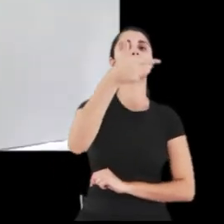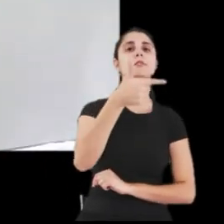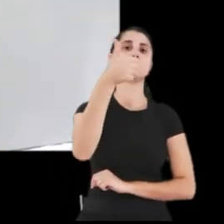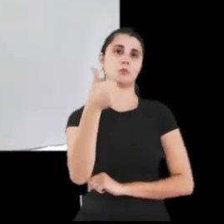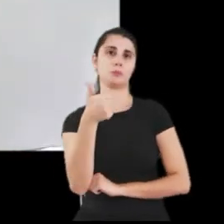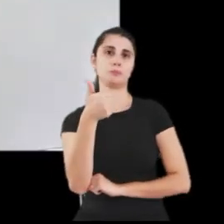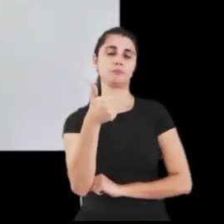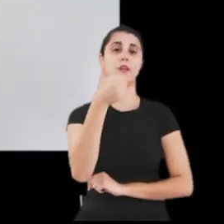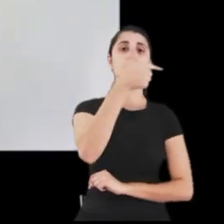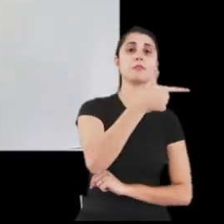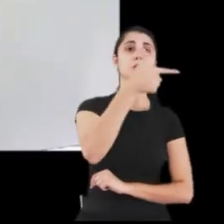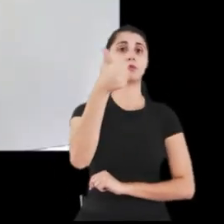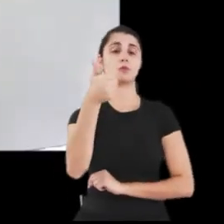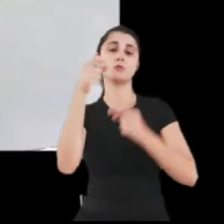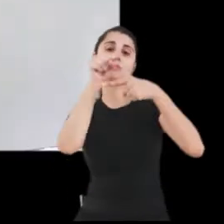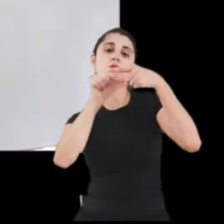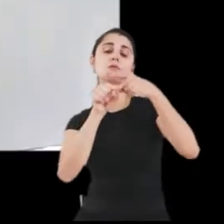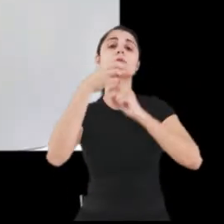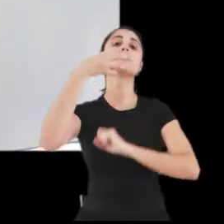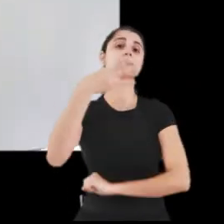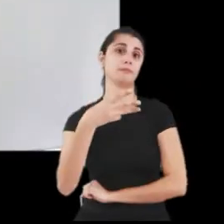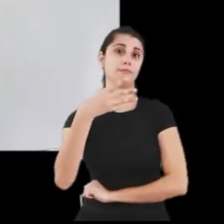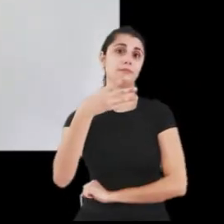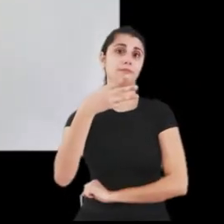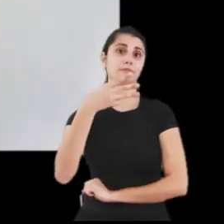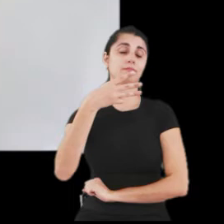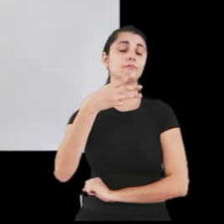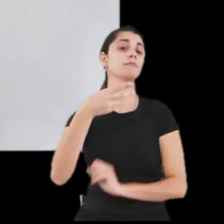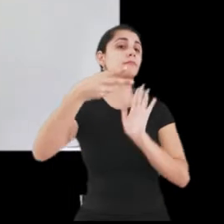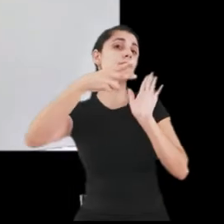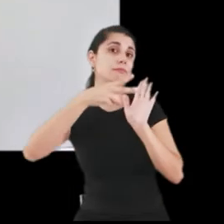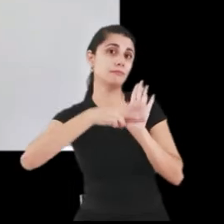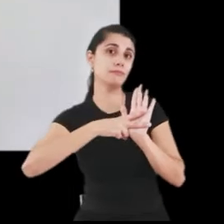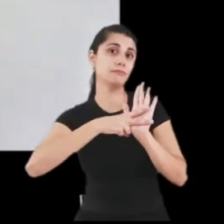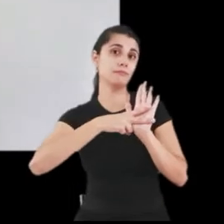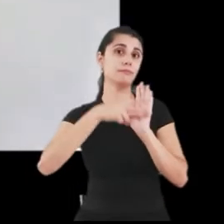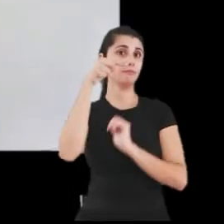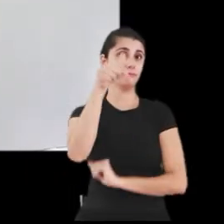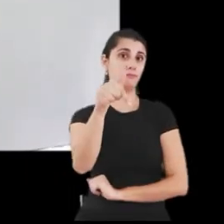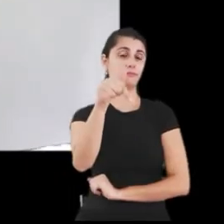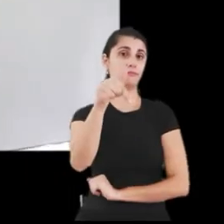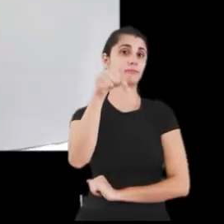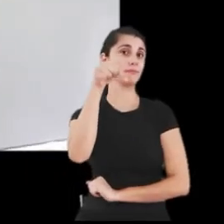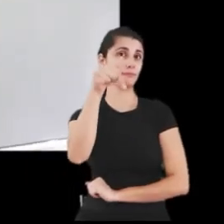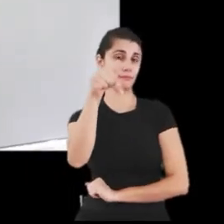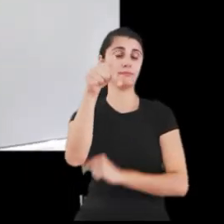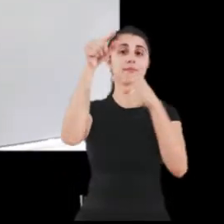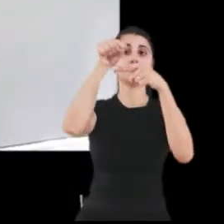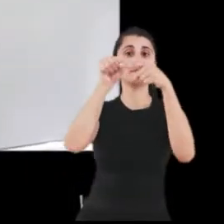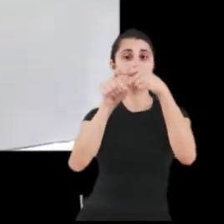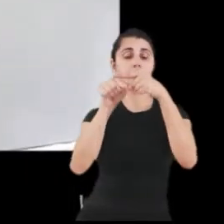21. 21 divide por 3. 21 por 3 dá 7.